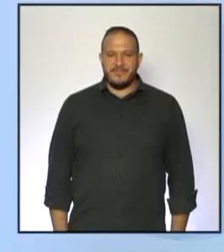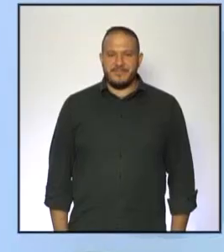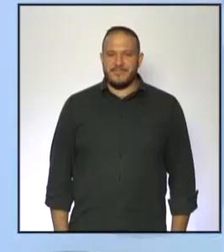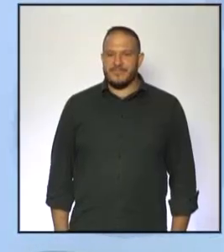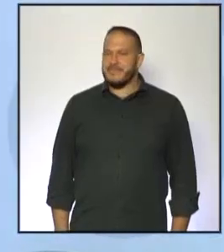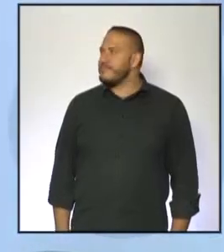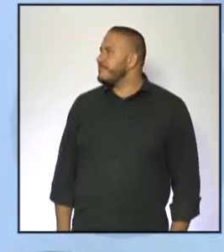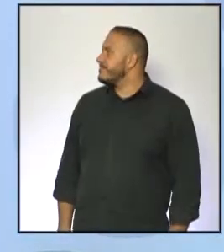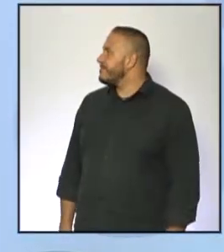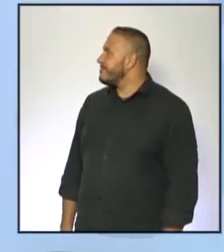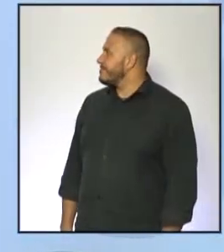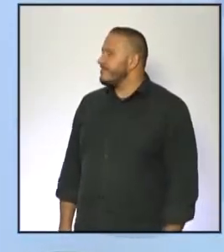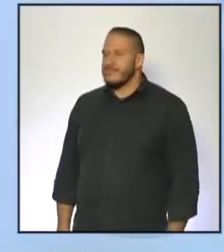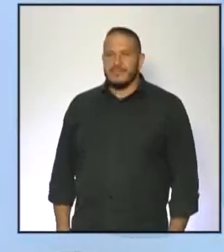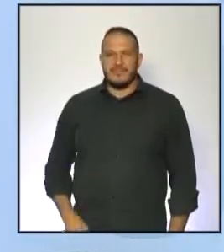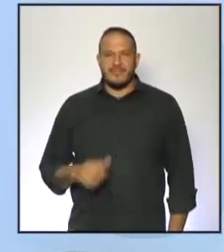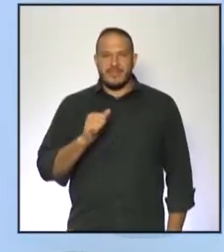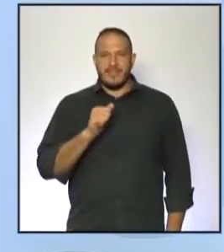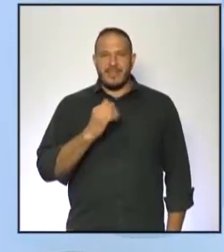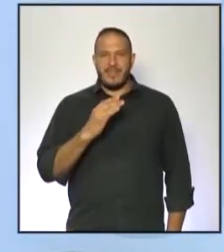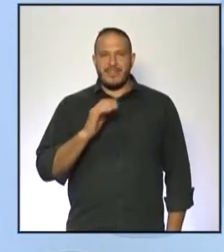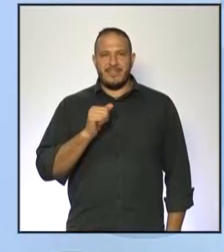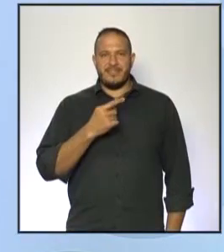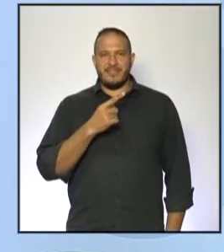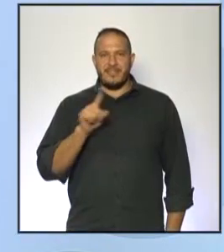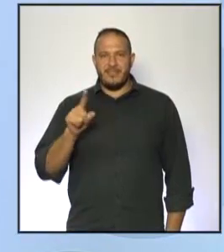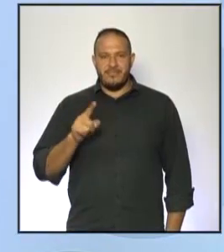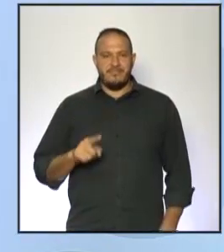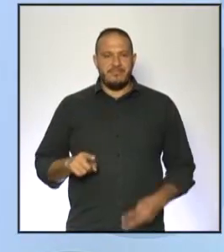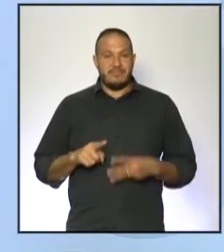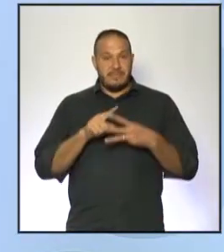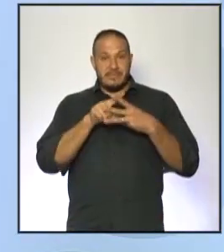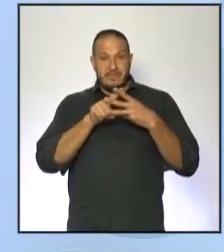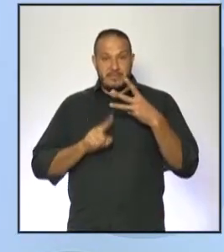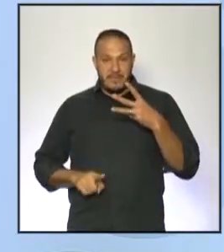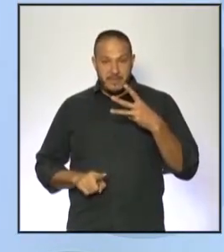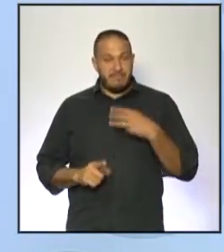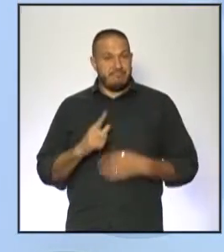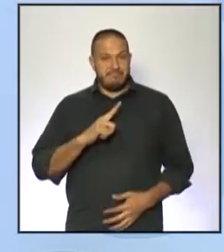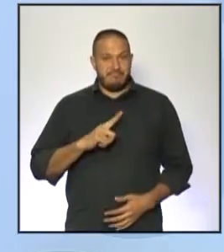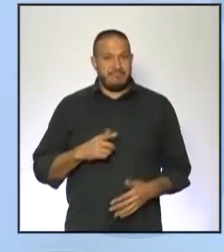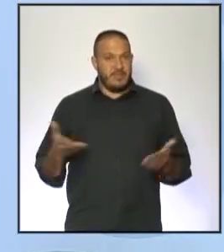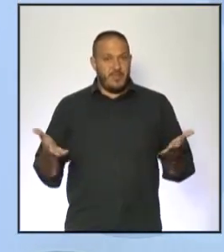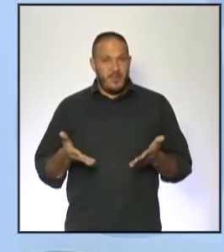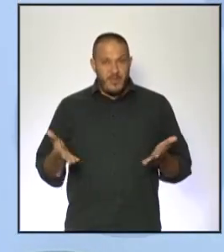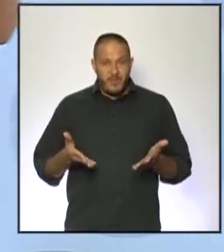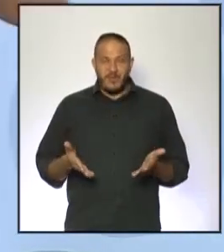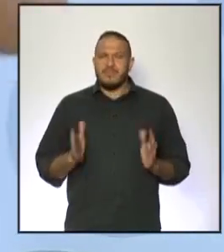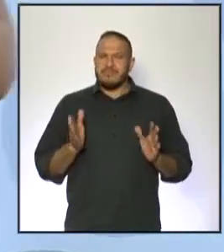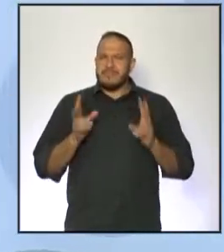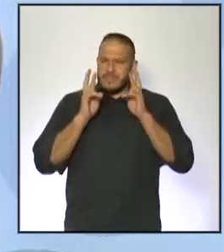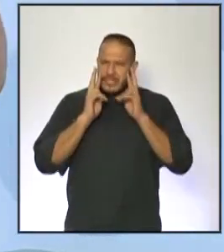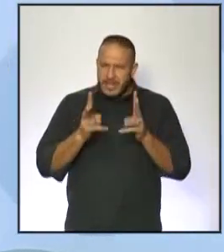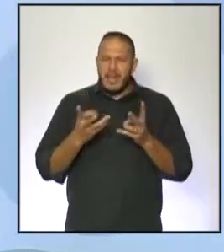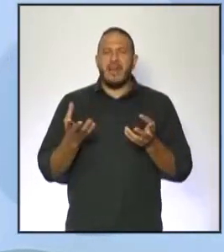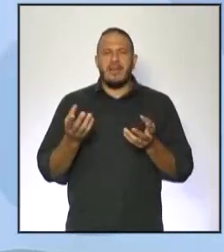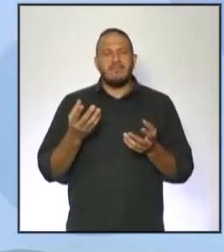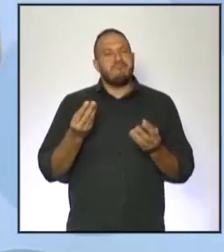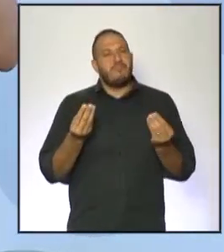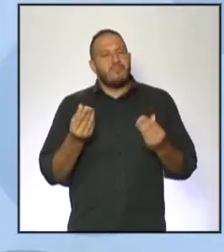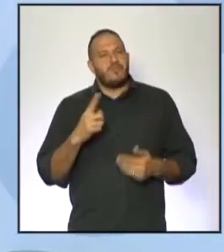Essas palavrinhas hoje, então, vão estar aqui nos acompanhando no dia de hoje, já que nós vamos fazer muito uso da